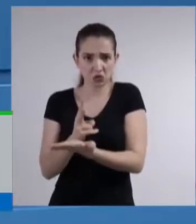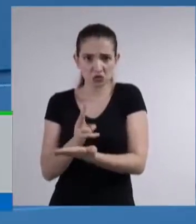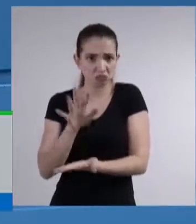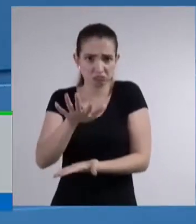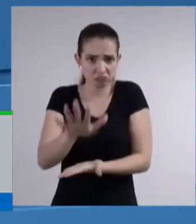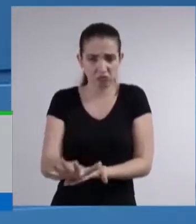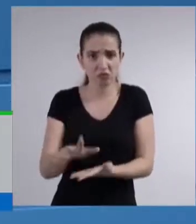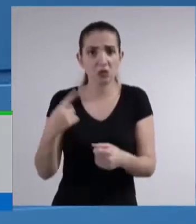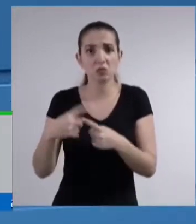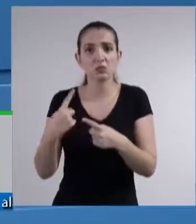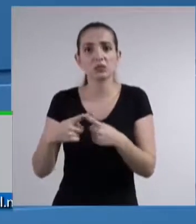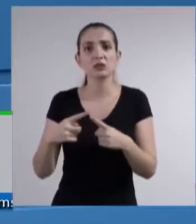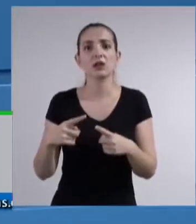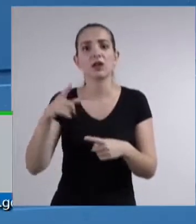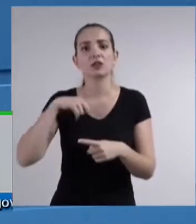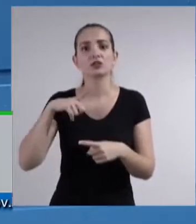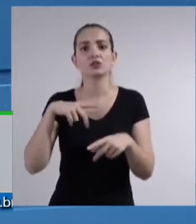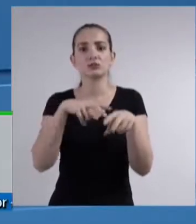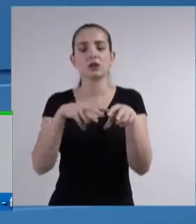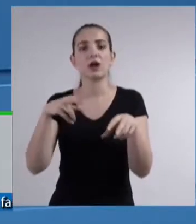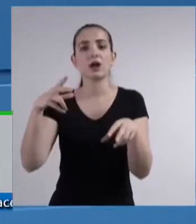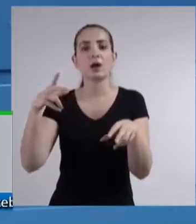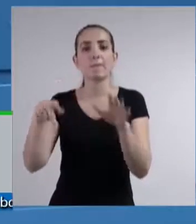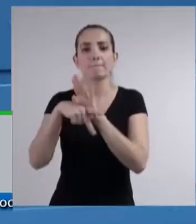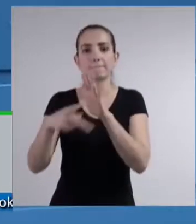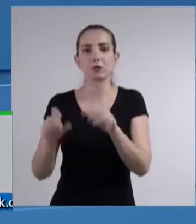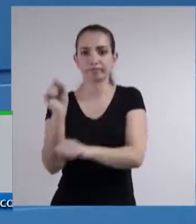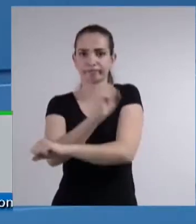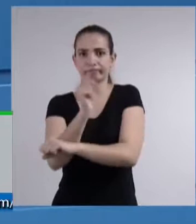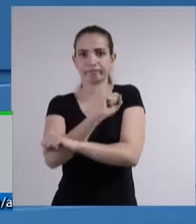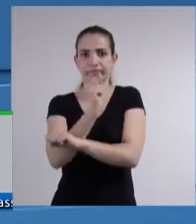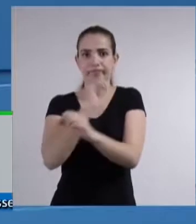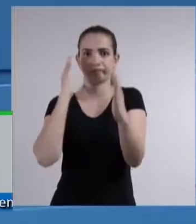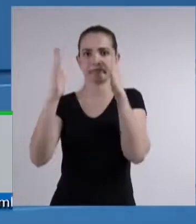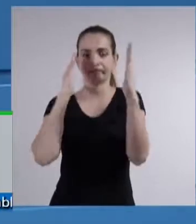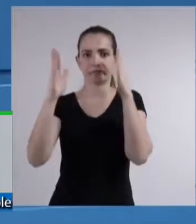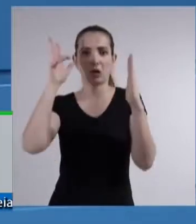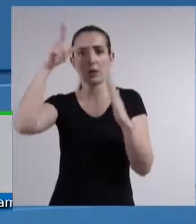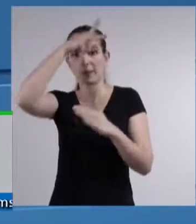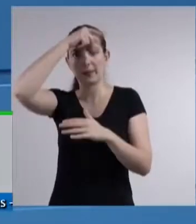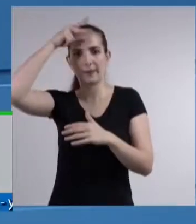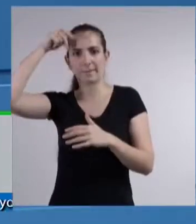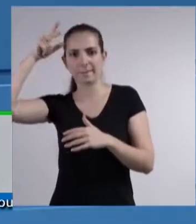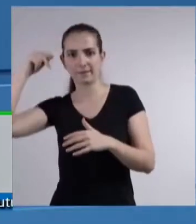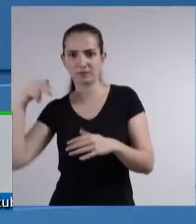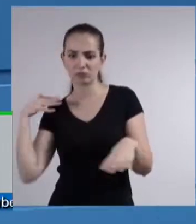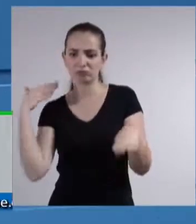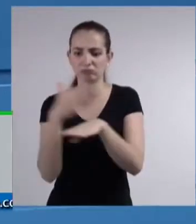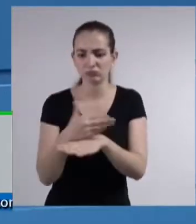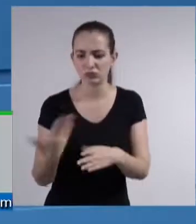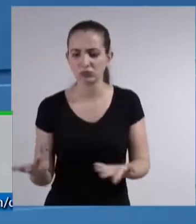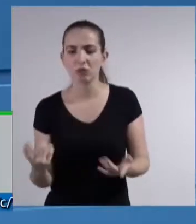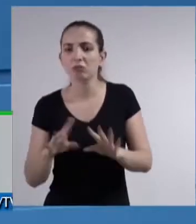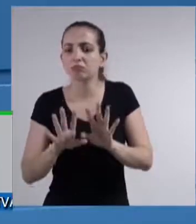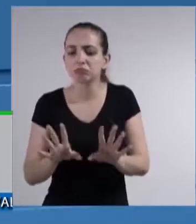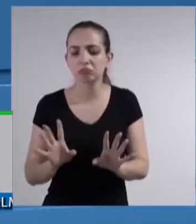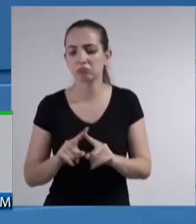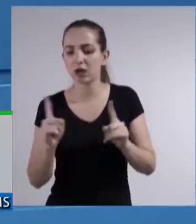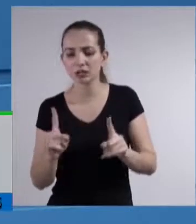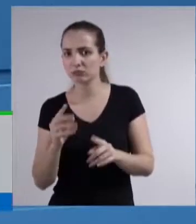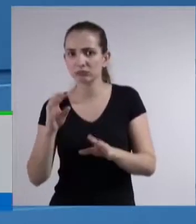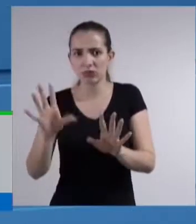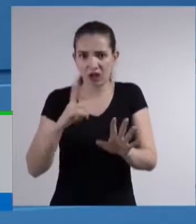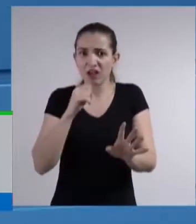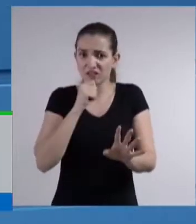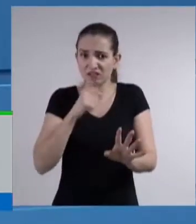da prefeitura chegou lá fora de horário. Porque não pode construir coisa dentro da propriedade do outro. É a mesma coisa, a